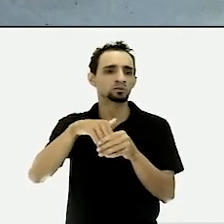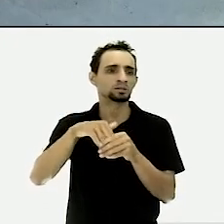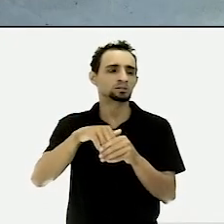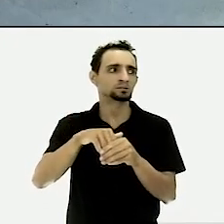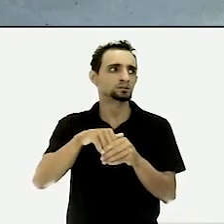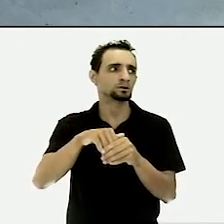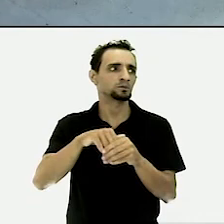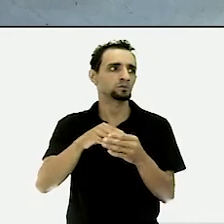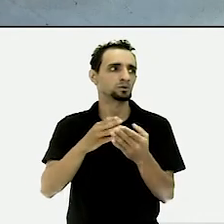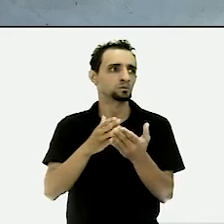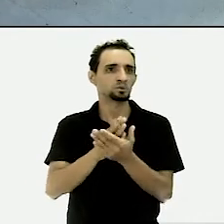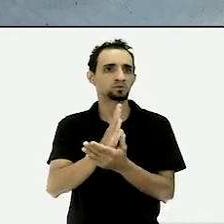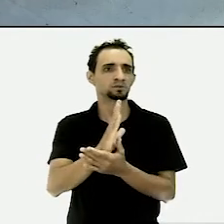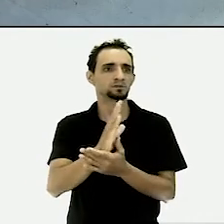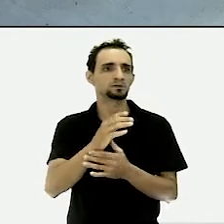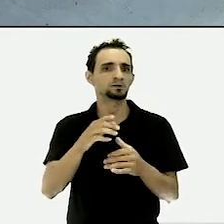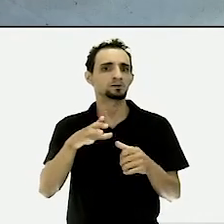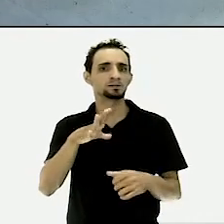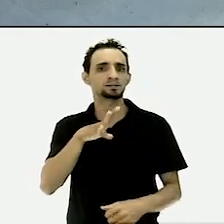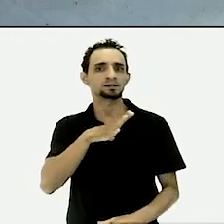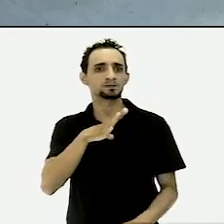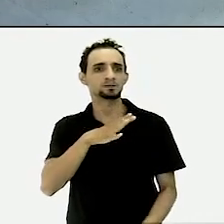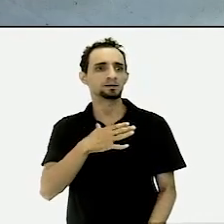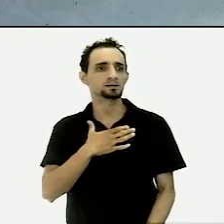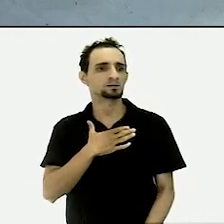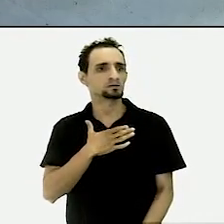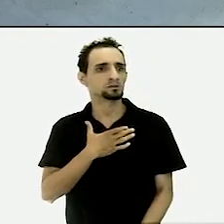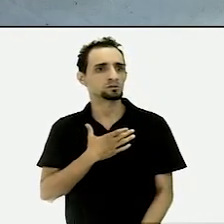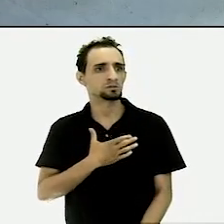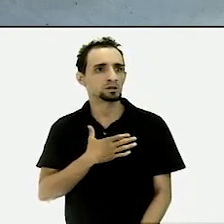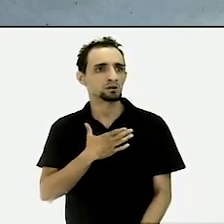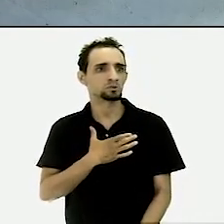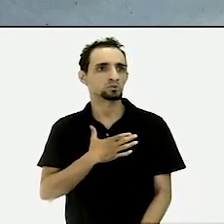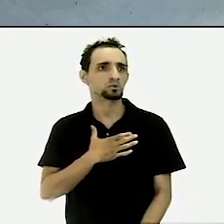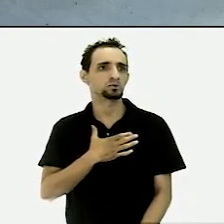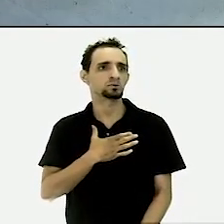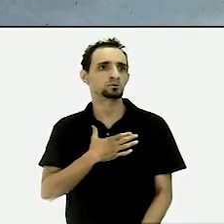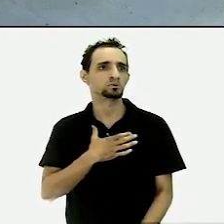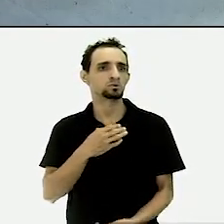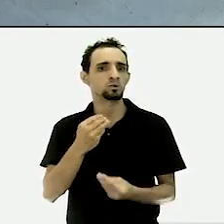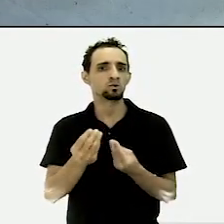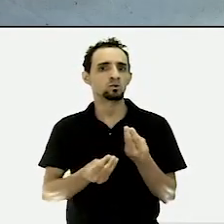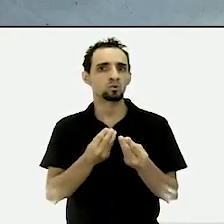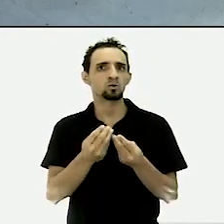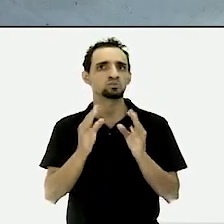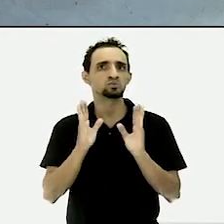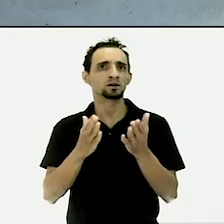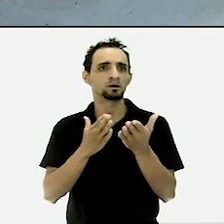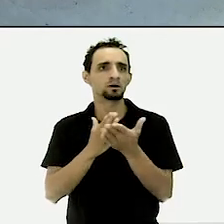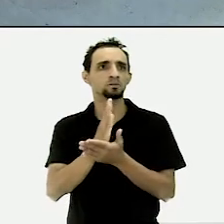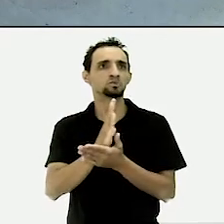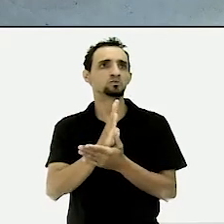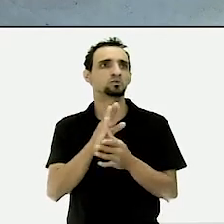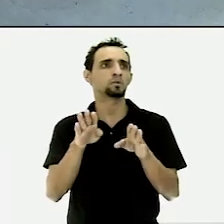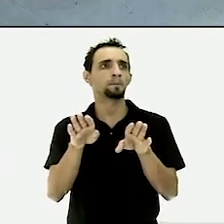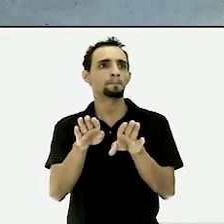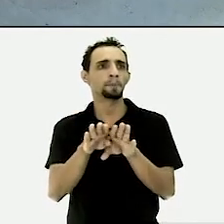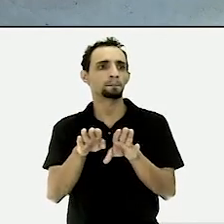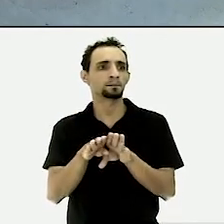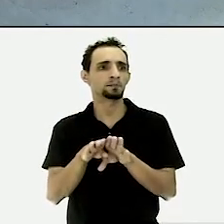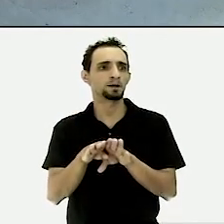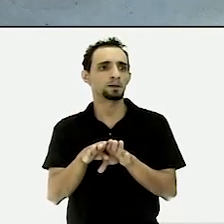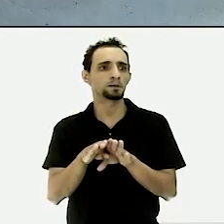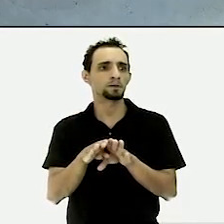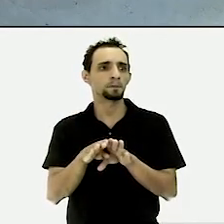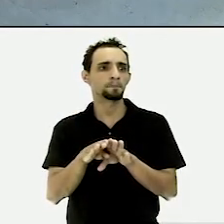posição e acredito que isso deva ser consensual aqui entre os vereadores aqui dessa Casa de Leis, que realmente o pessoal que lá